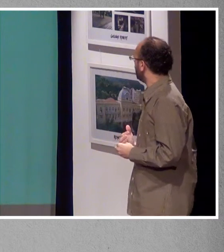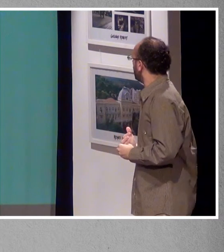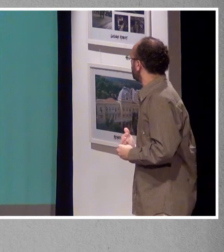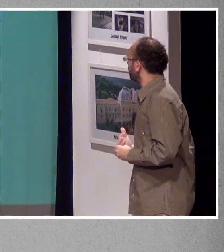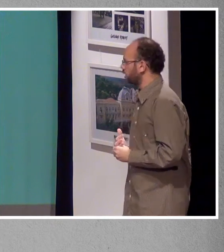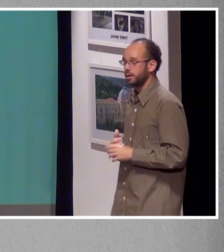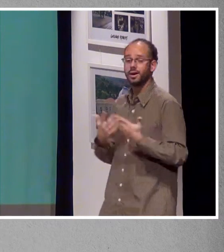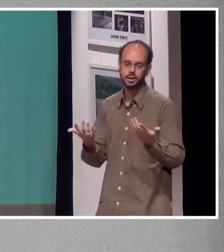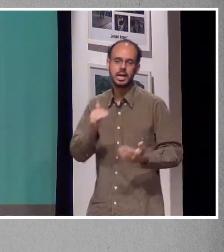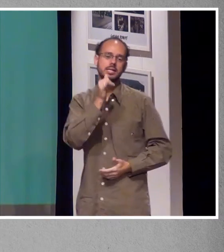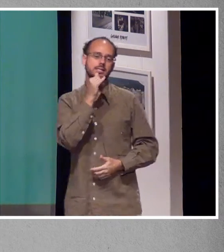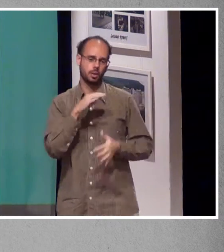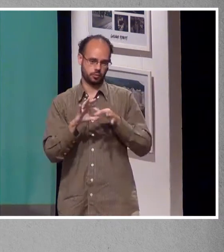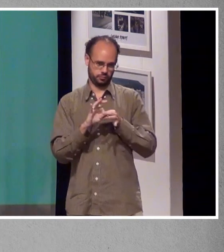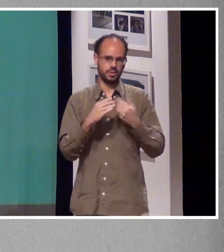aberta.